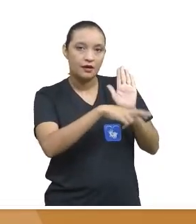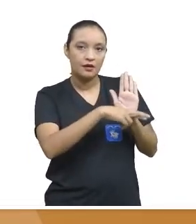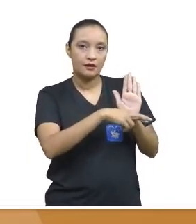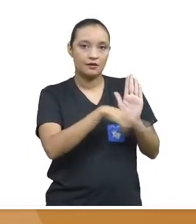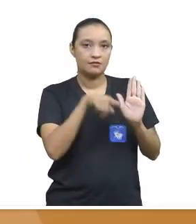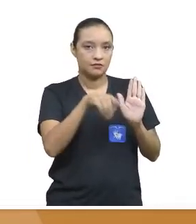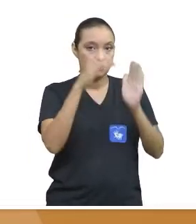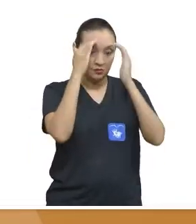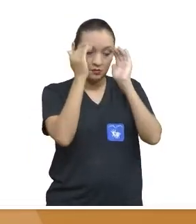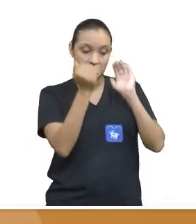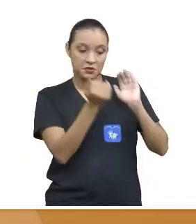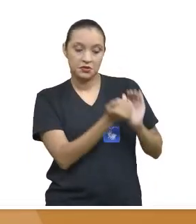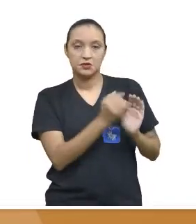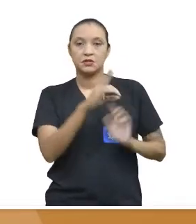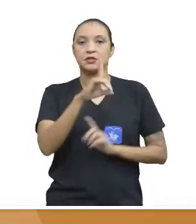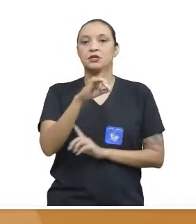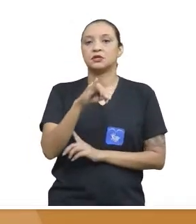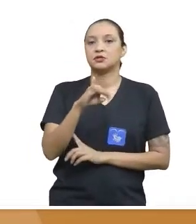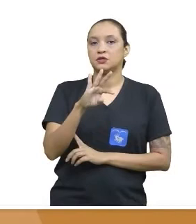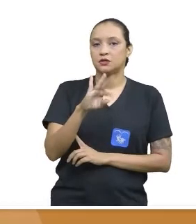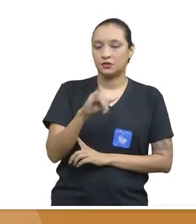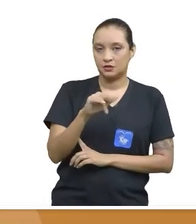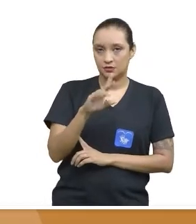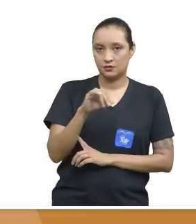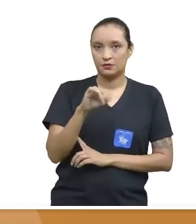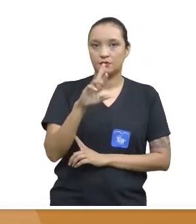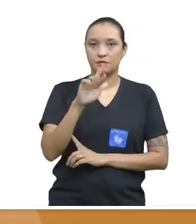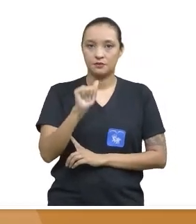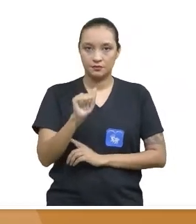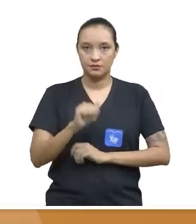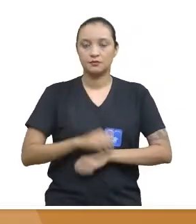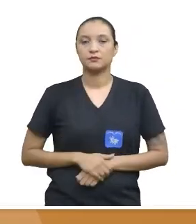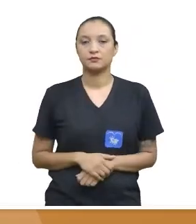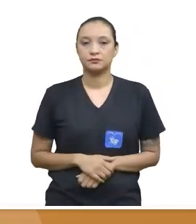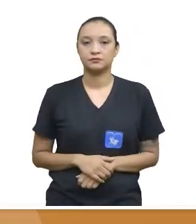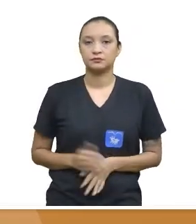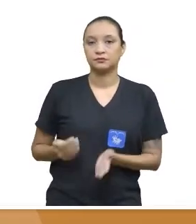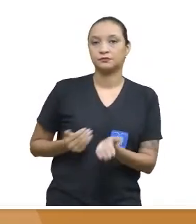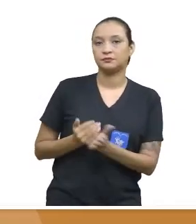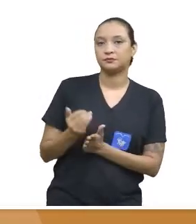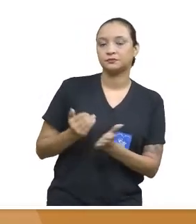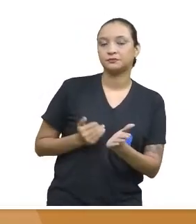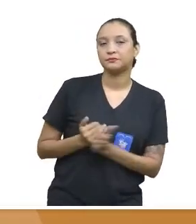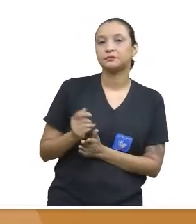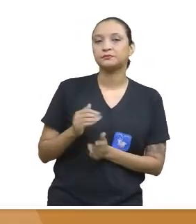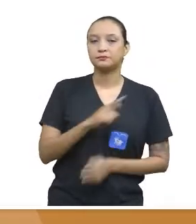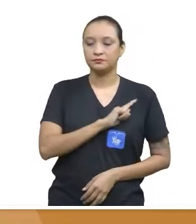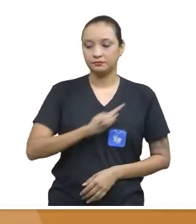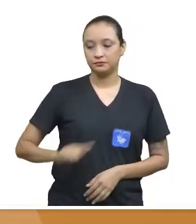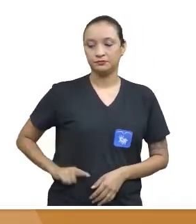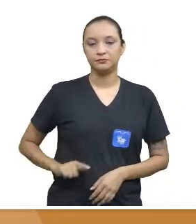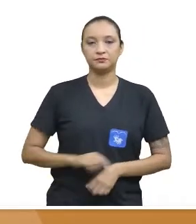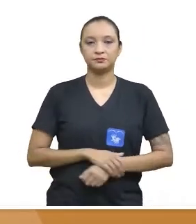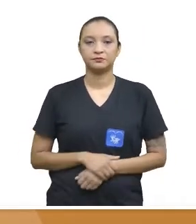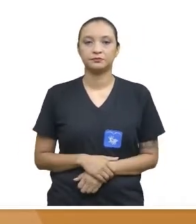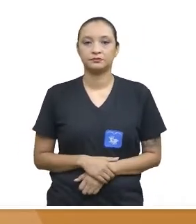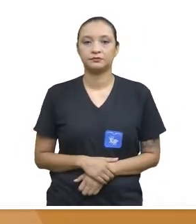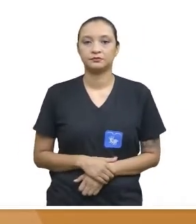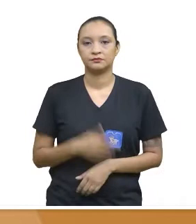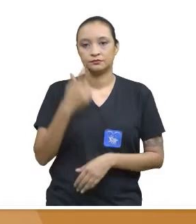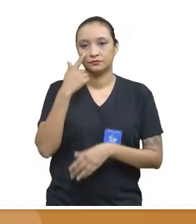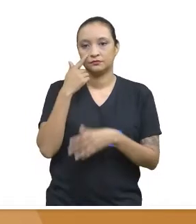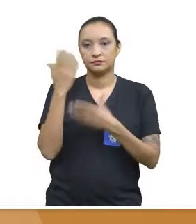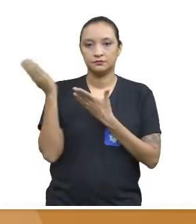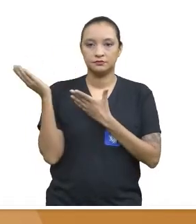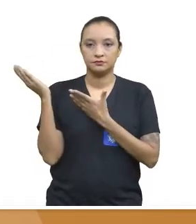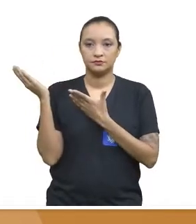brasileira. Então, é a partir daí que nós vamos ter o início desse governo. Então, vamos lá na nossa primeira imagem. O